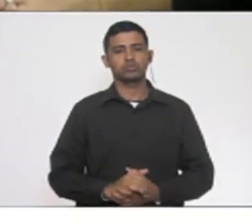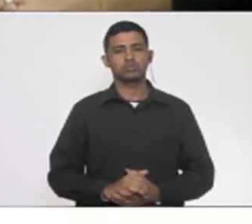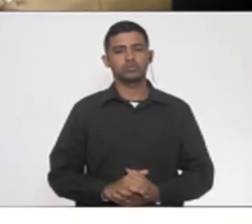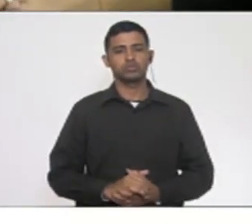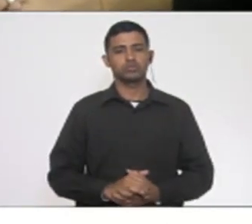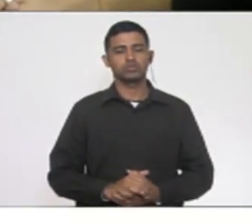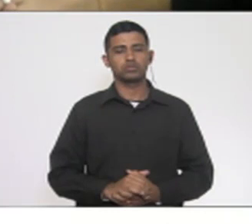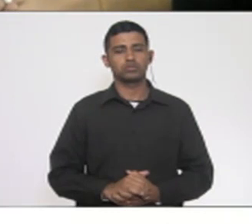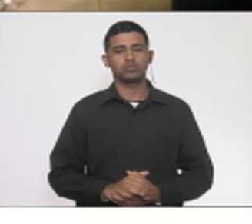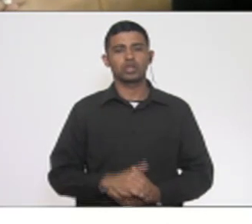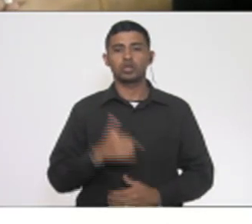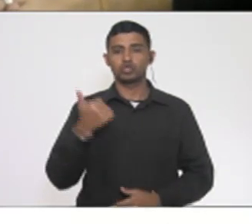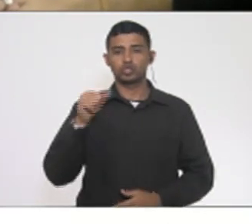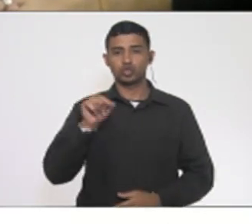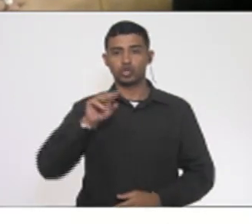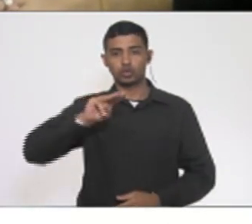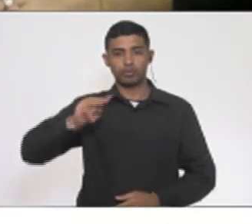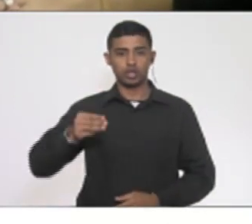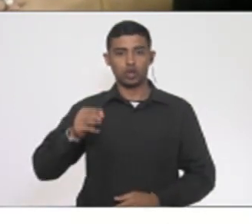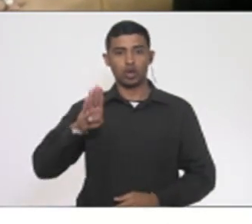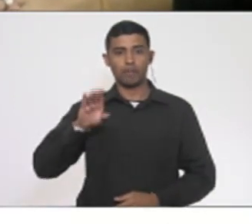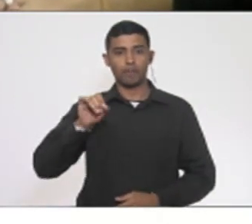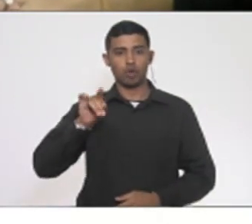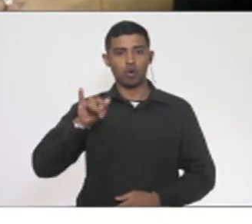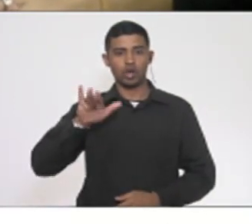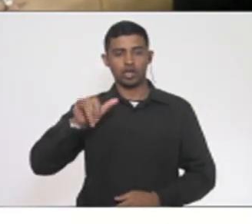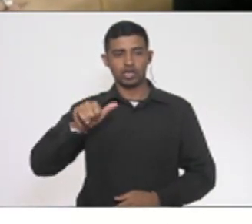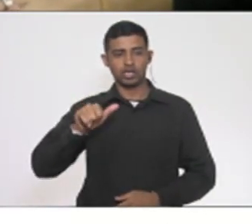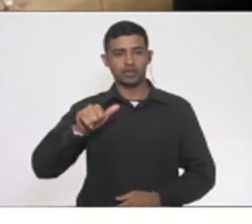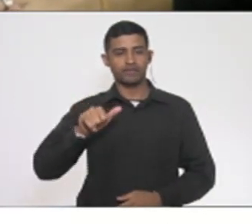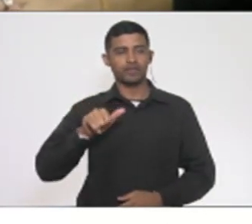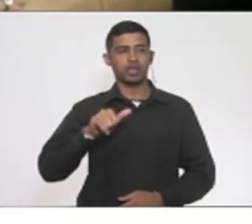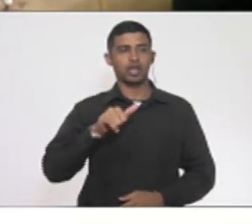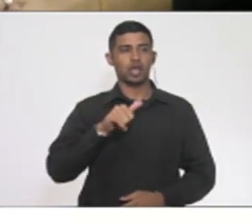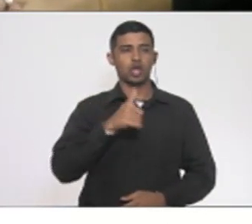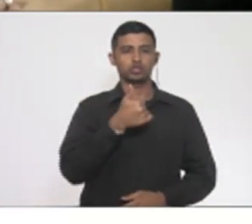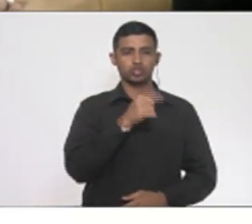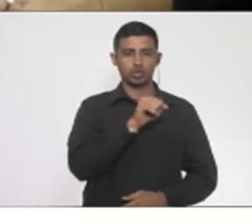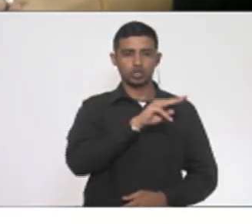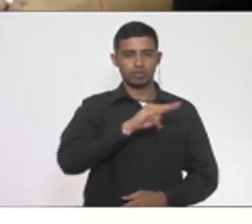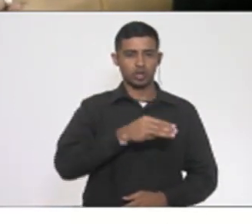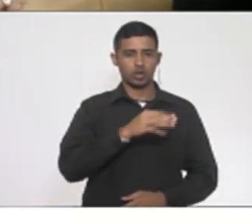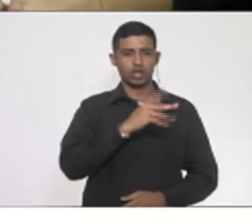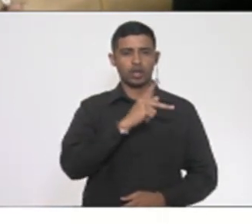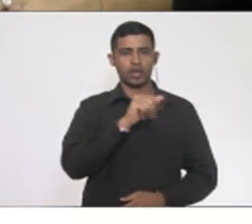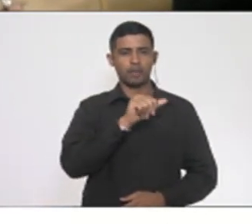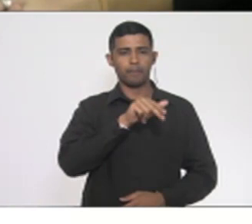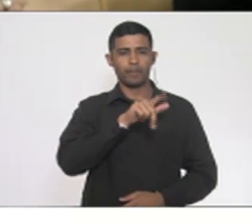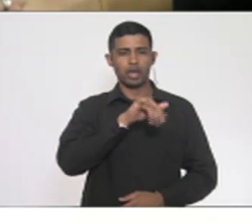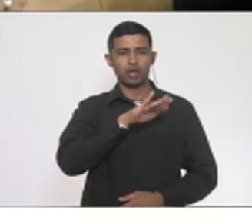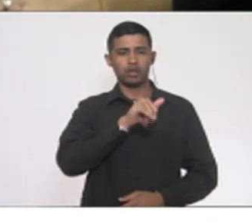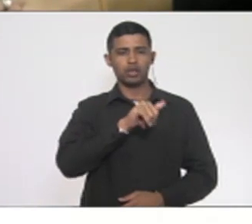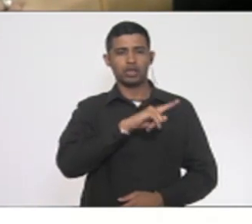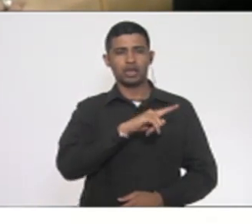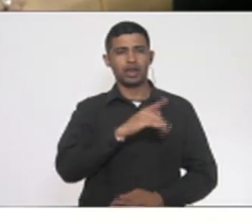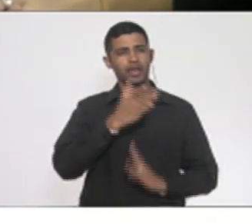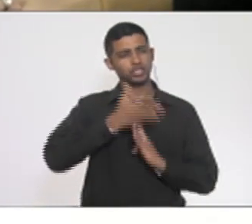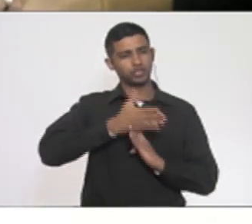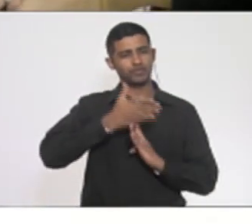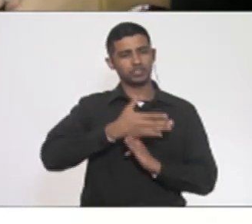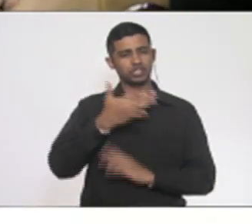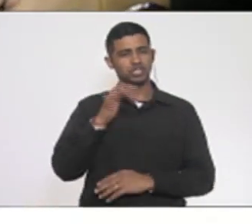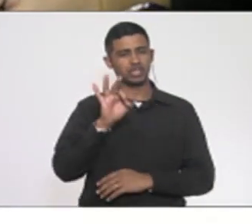18 milhões na Bolívia, 3 milhões em Paulínia, e em qualquer ponto de saída que se queira por zonas. O gasoduto foi dividido em 10 zonas,